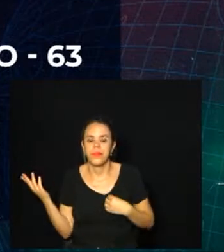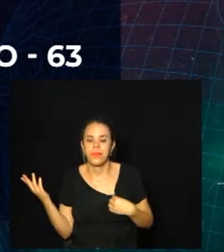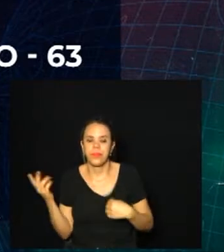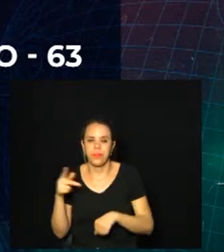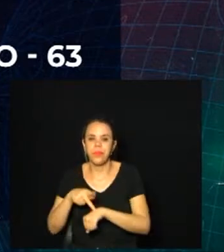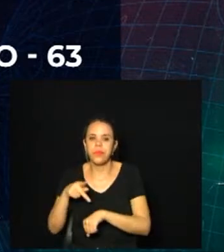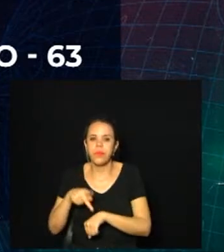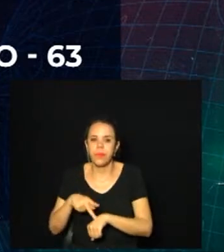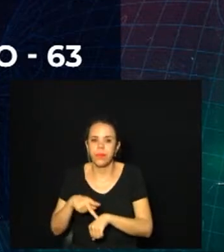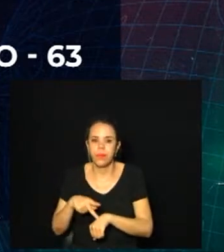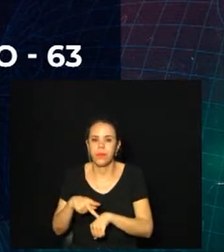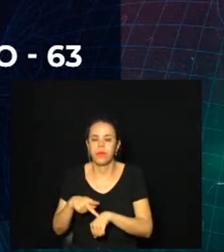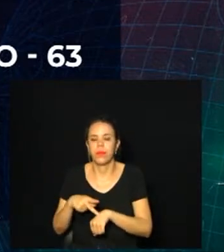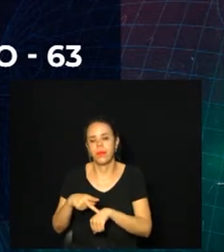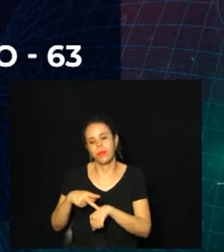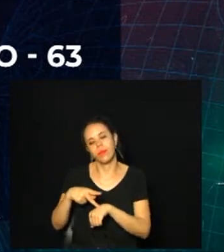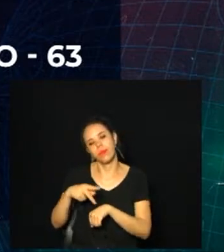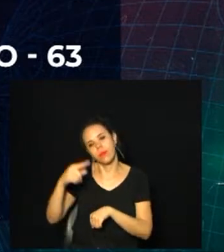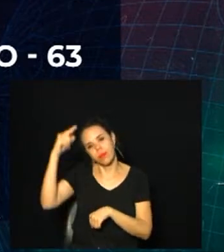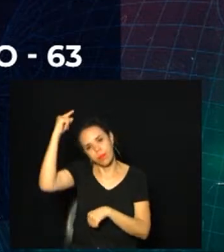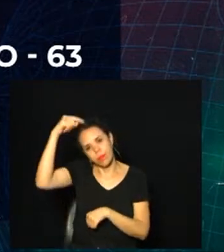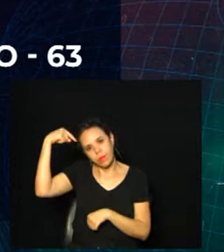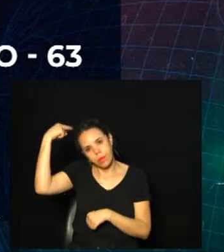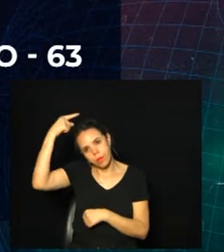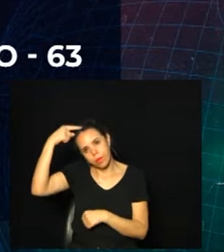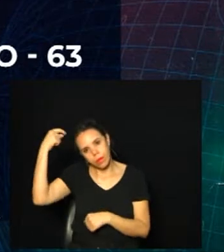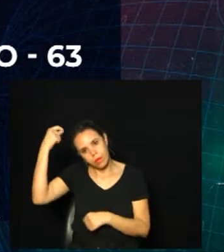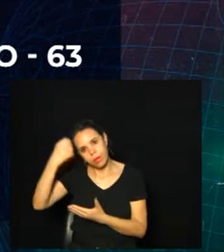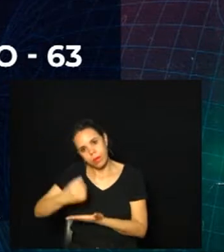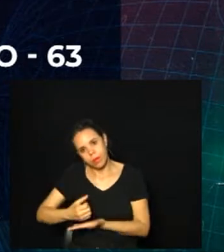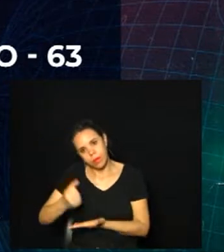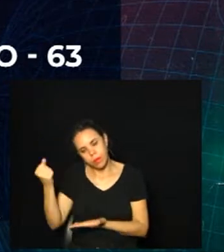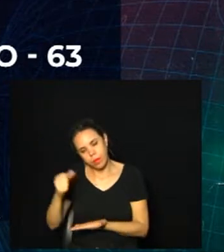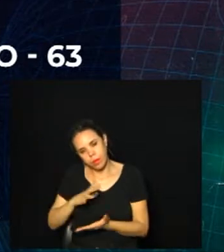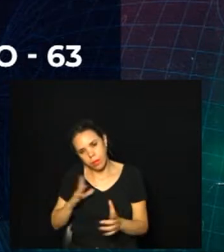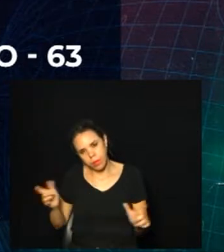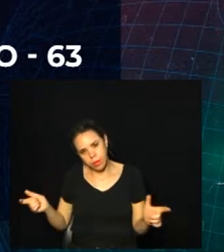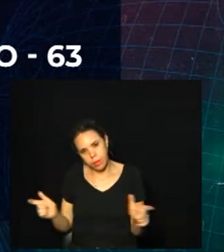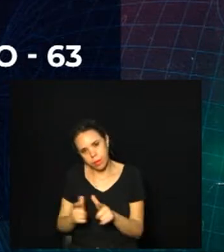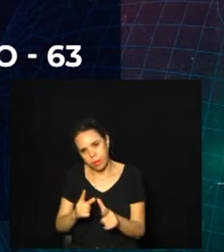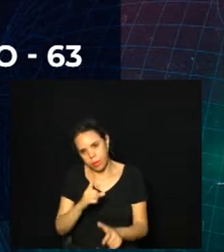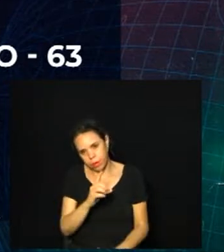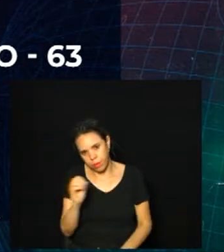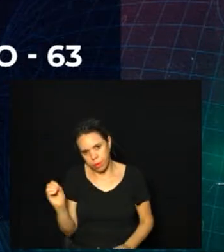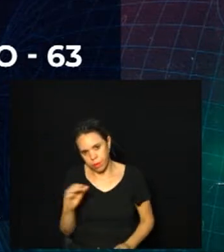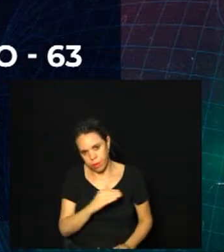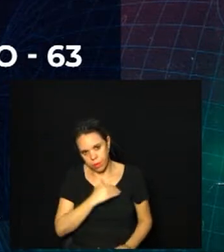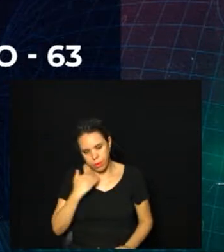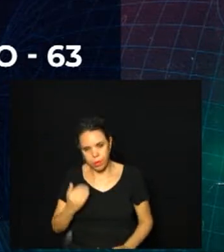145, Pedreira 131 e os únicos municípios com menos de 100 óbitos na